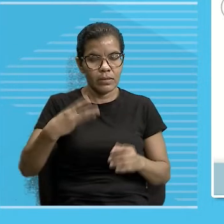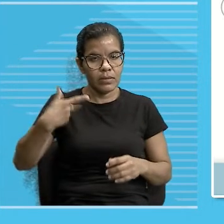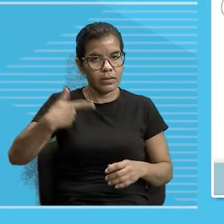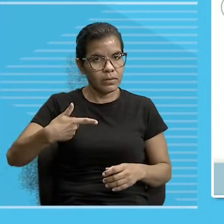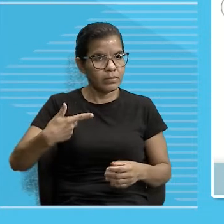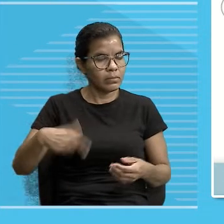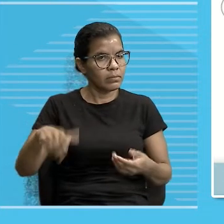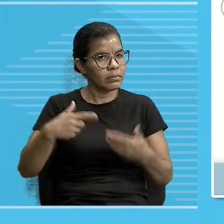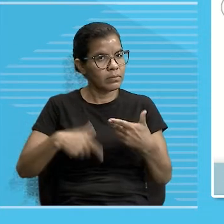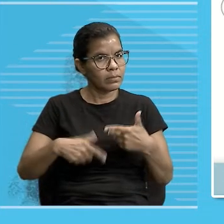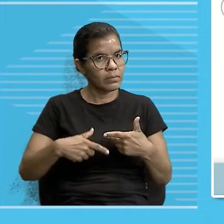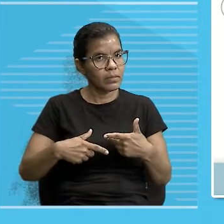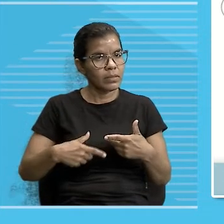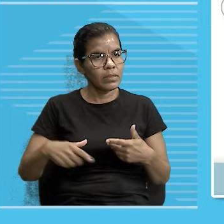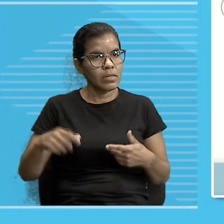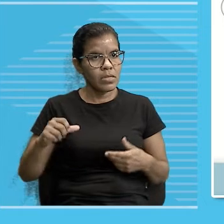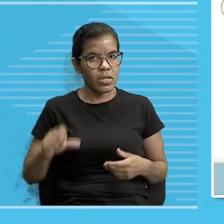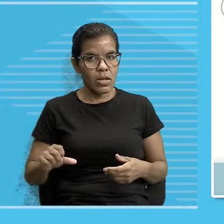sobre 9.